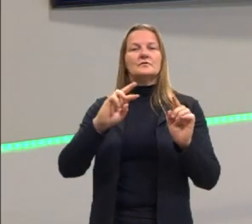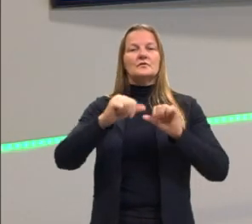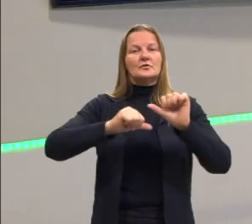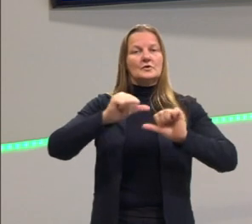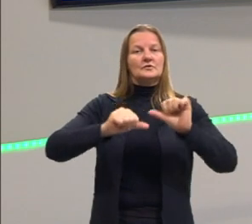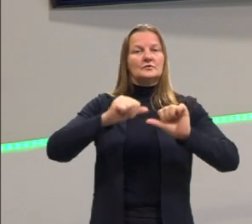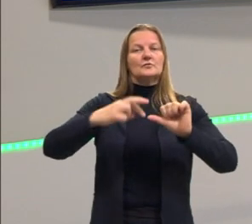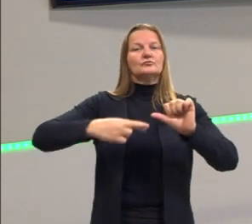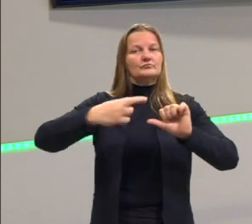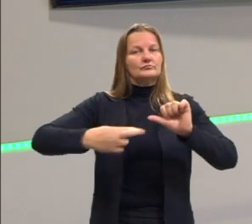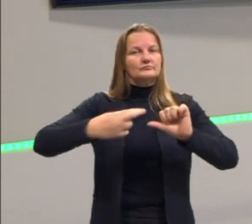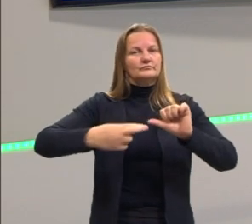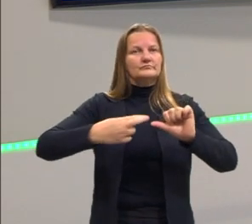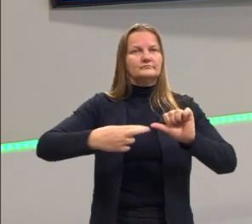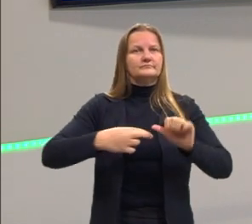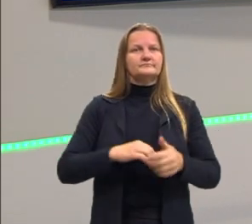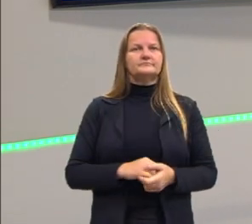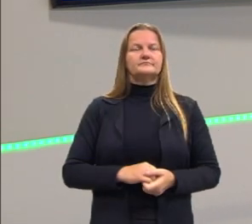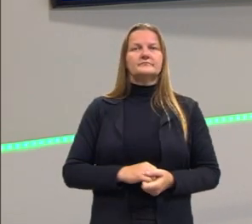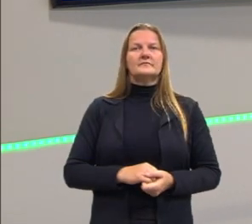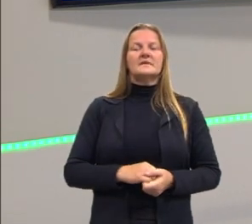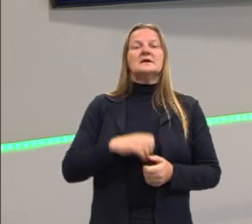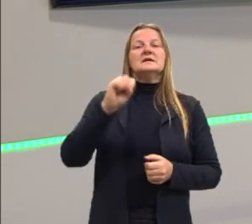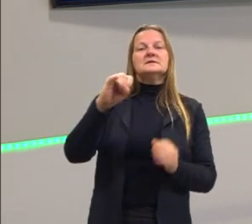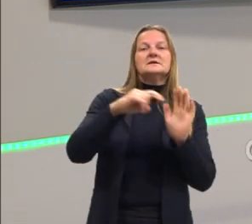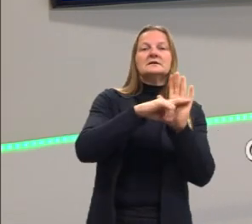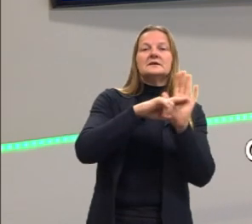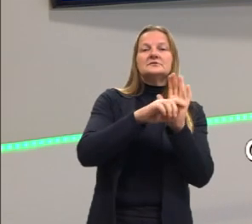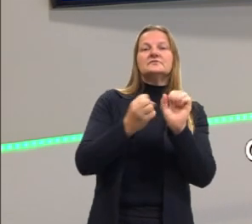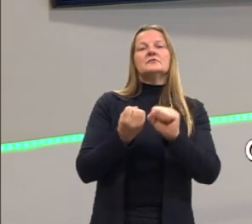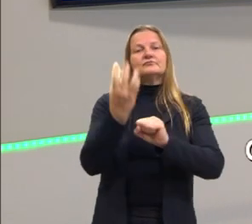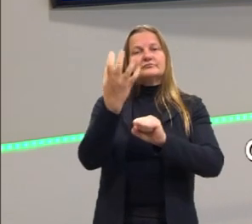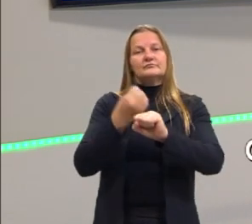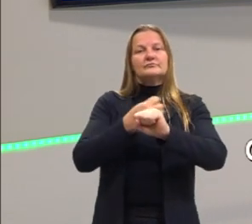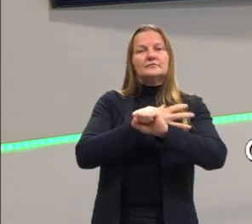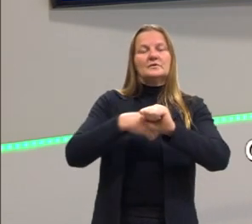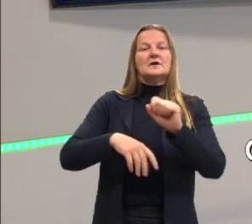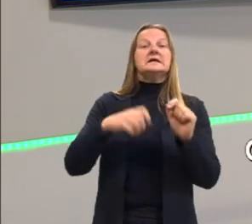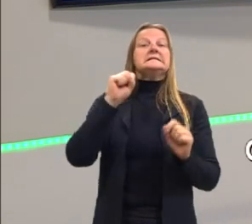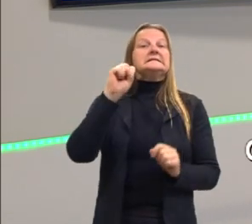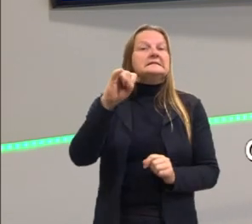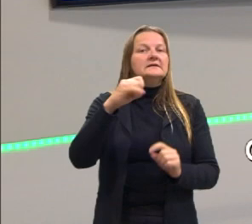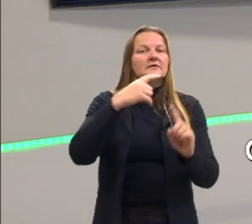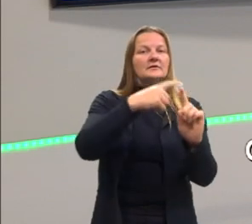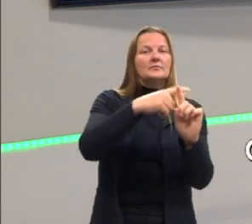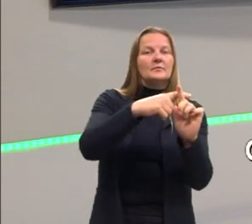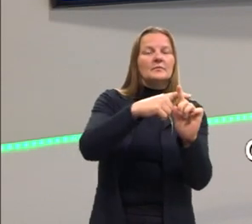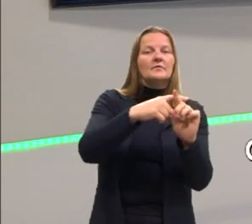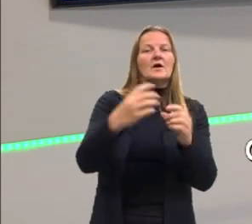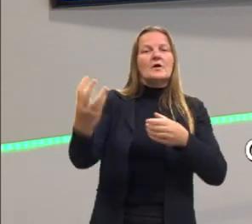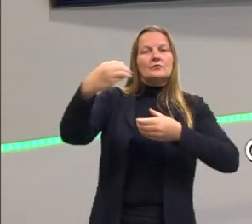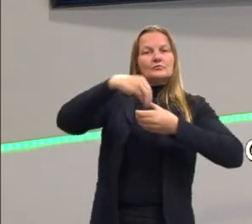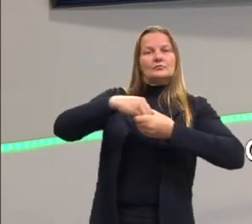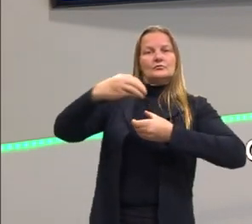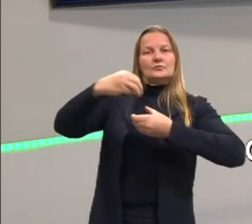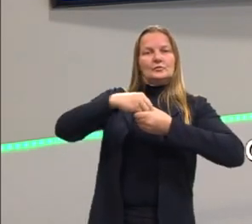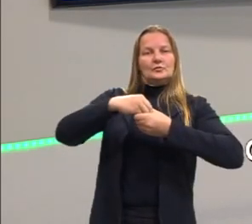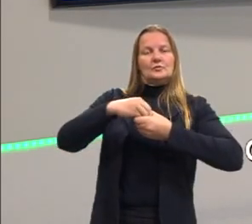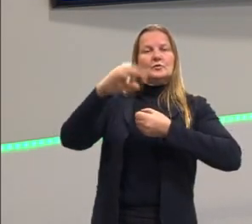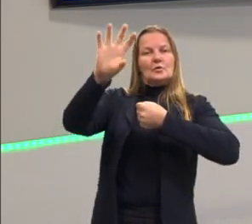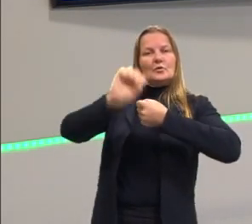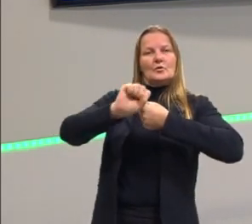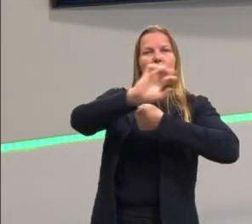reação se a reação se der negativo ela exotérmica positivo ela é é endotérmico e a gente vai